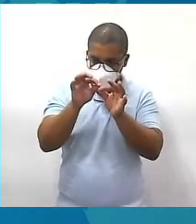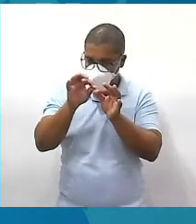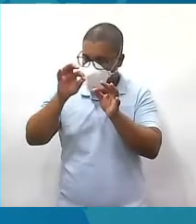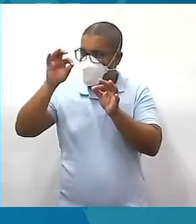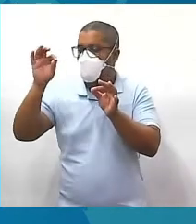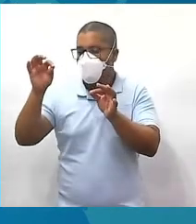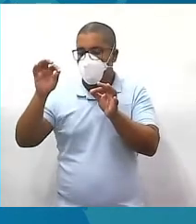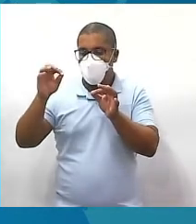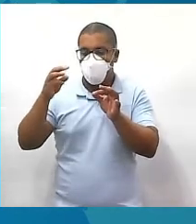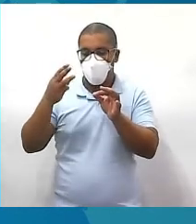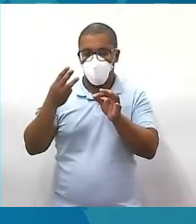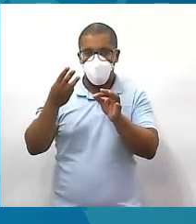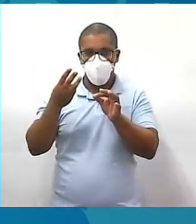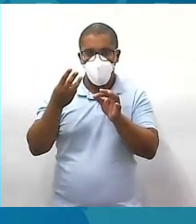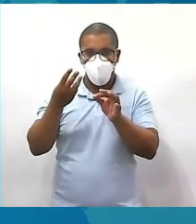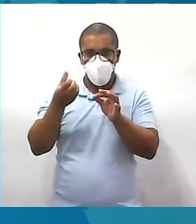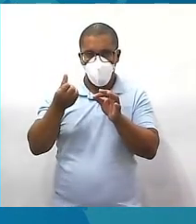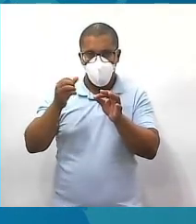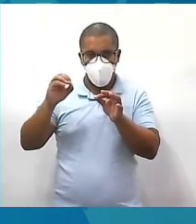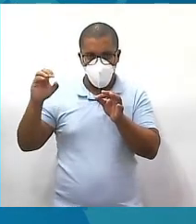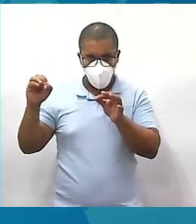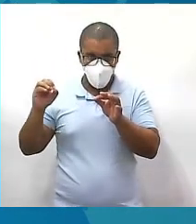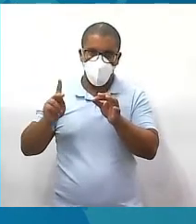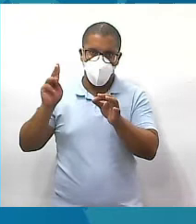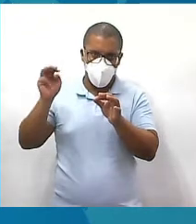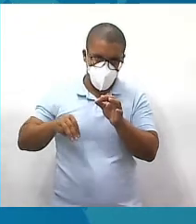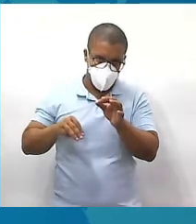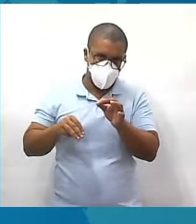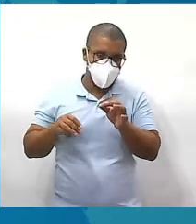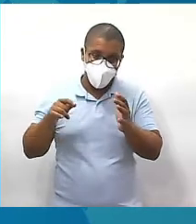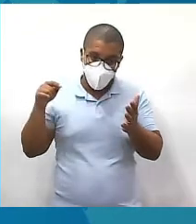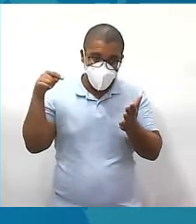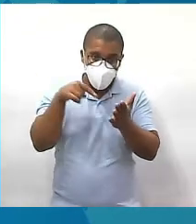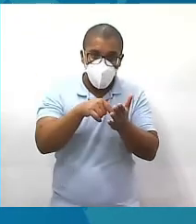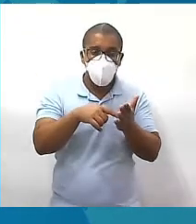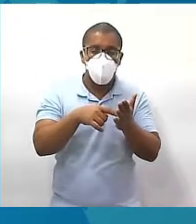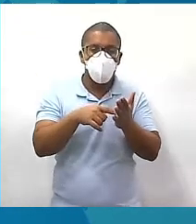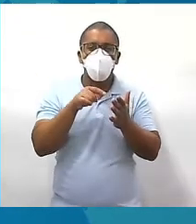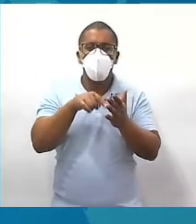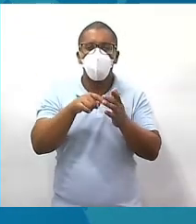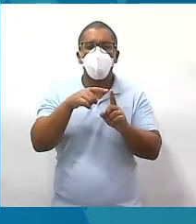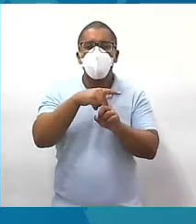dessa distância, tá? O raio até o centro da Terra, né, é